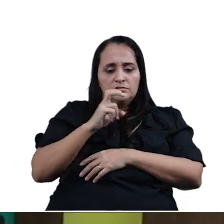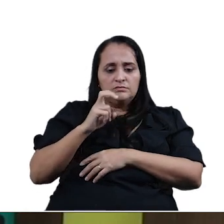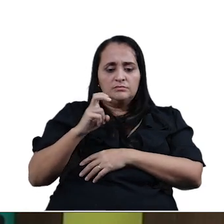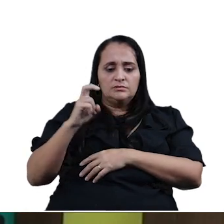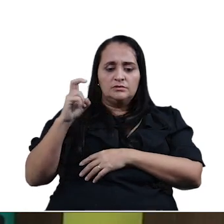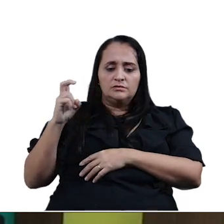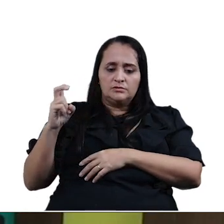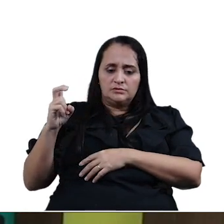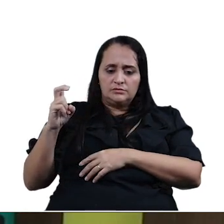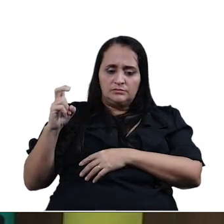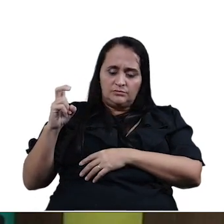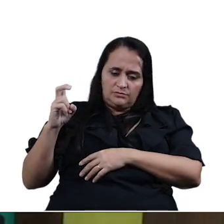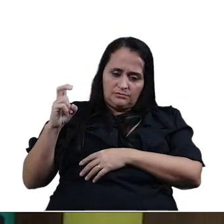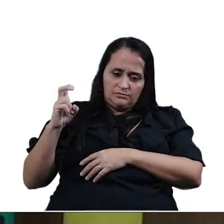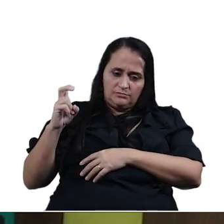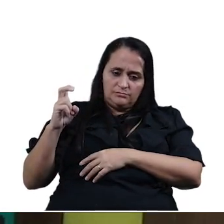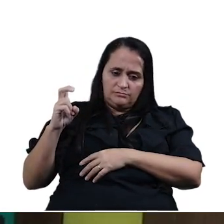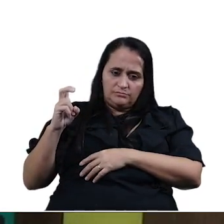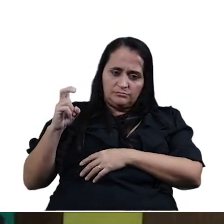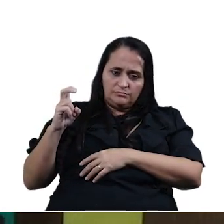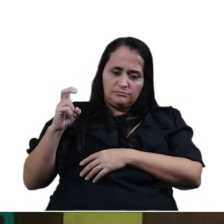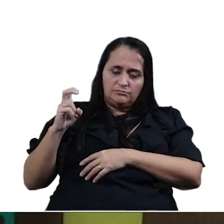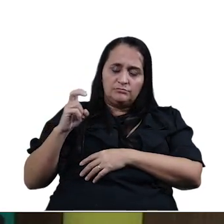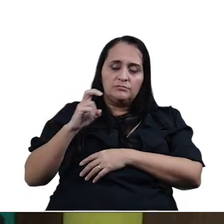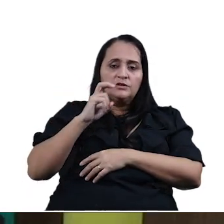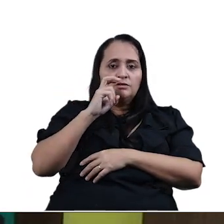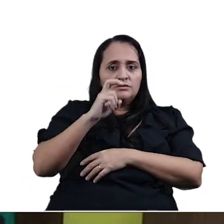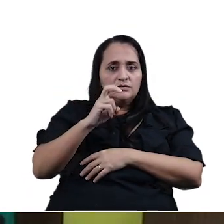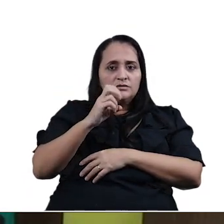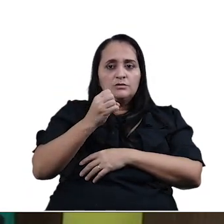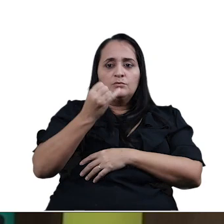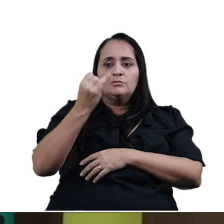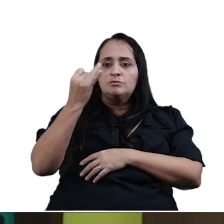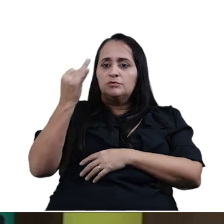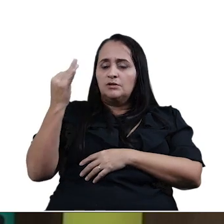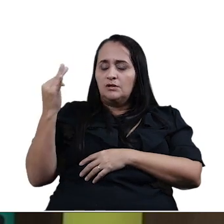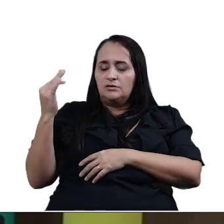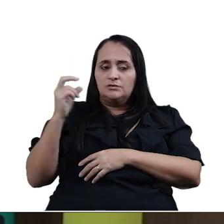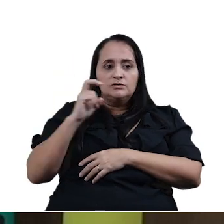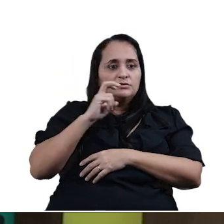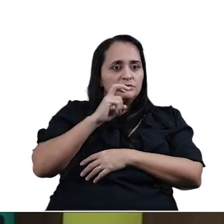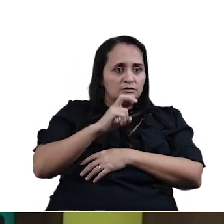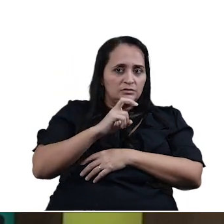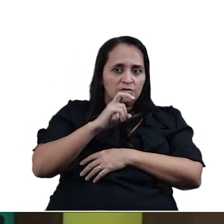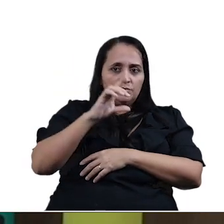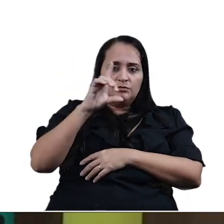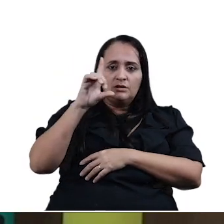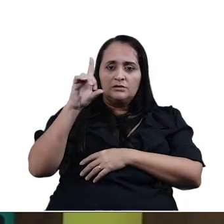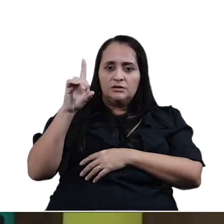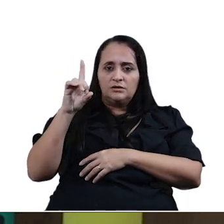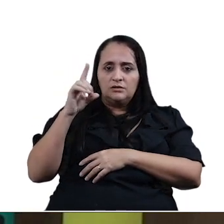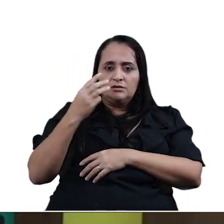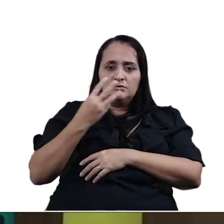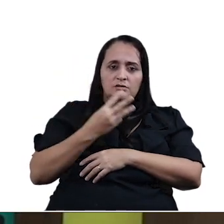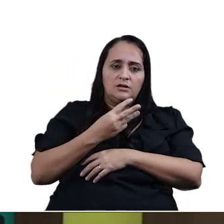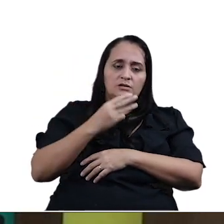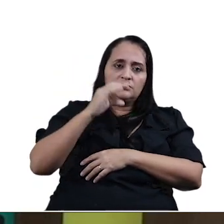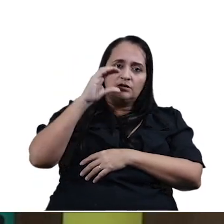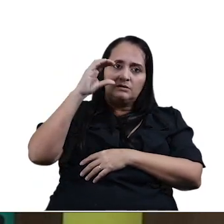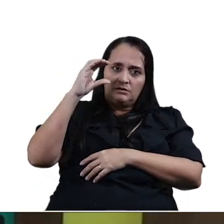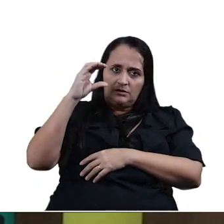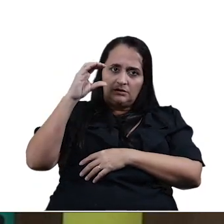355. Começamos a contar. 5 unidades, 5 dezenas e 3